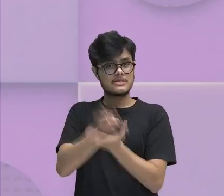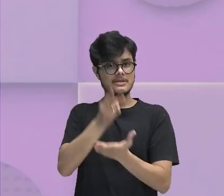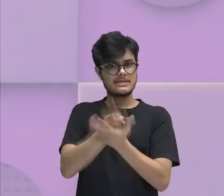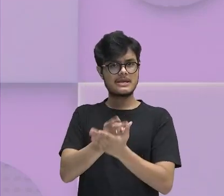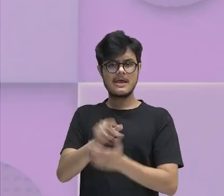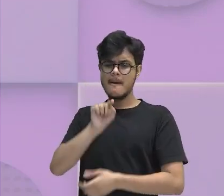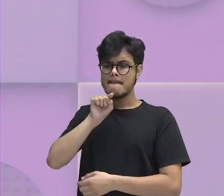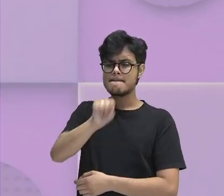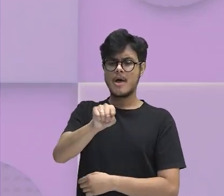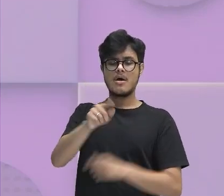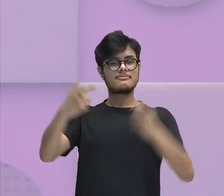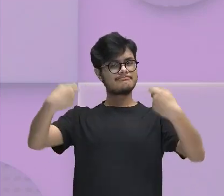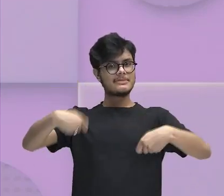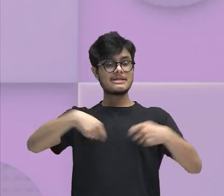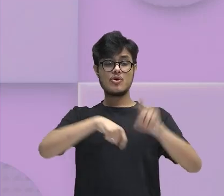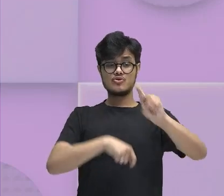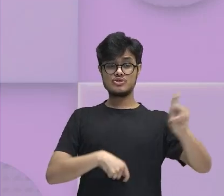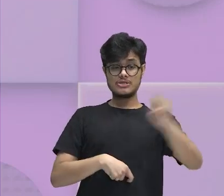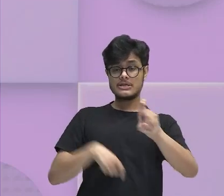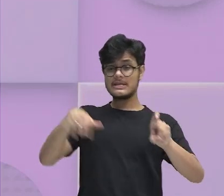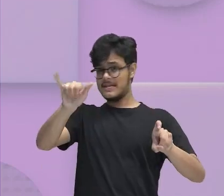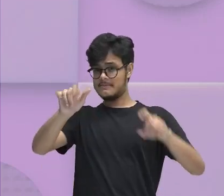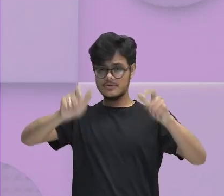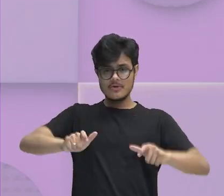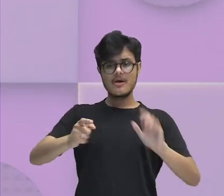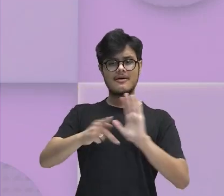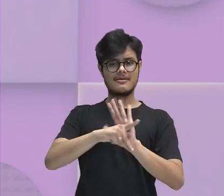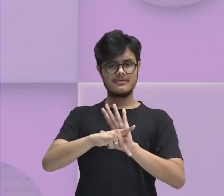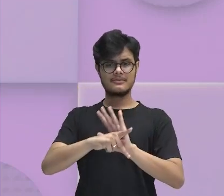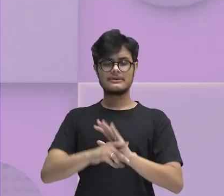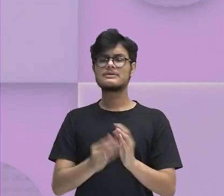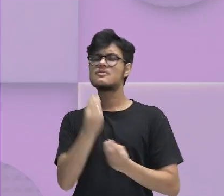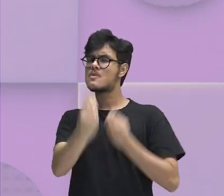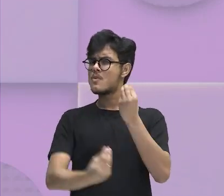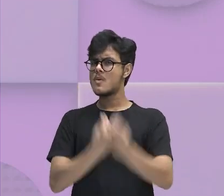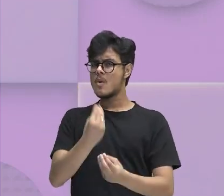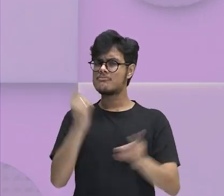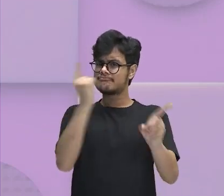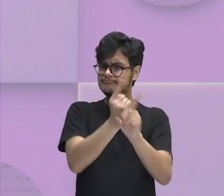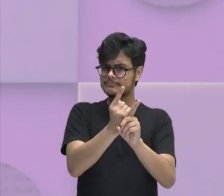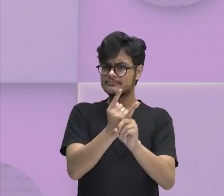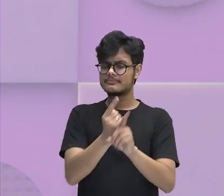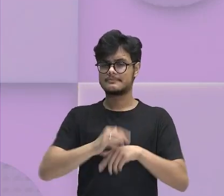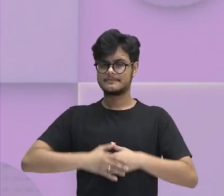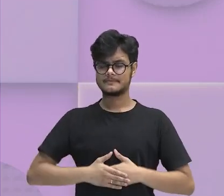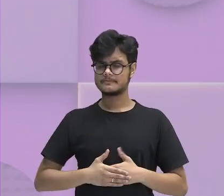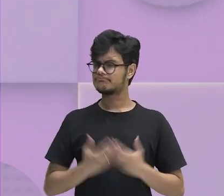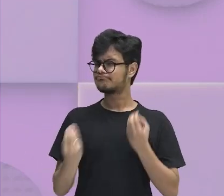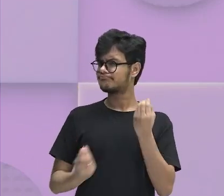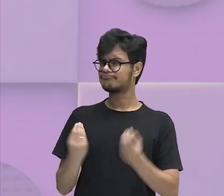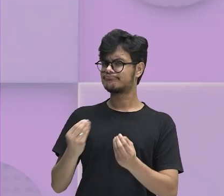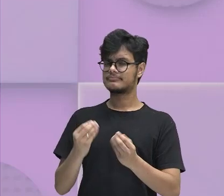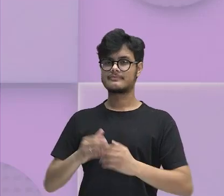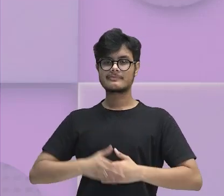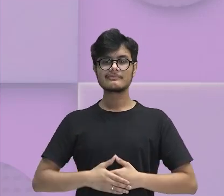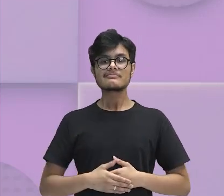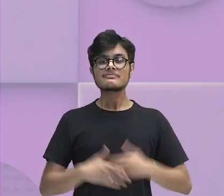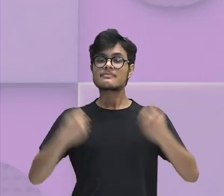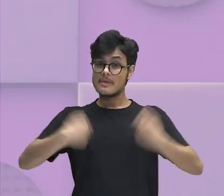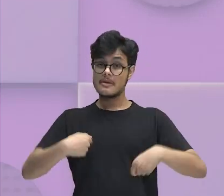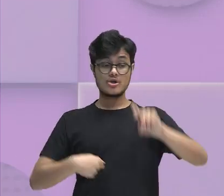ponto vai ter um valor x e um valor y. Como que eu faço para determinar o valor do ponto médio, né?